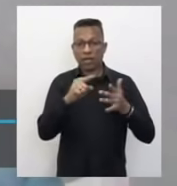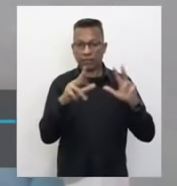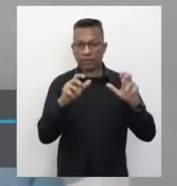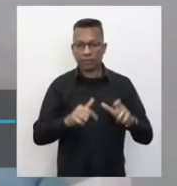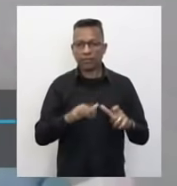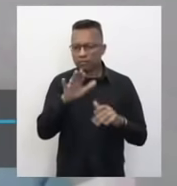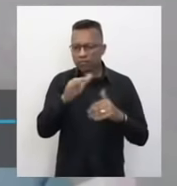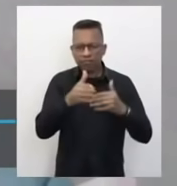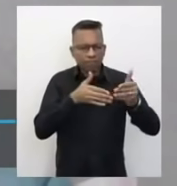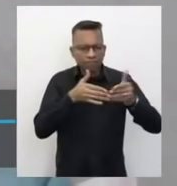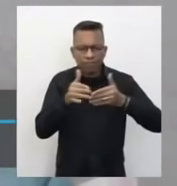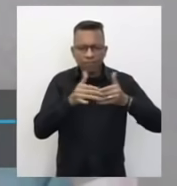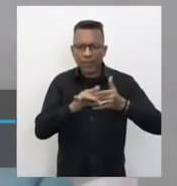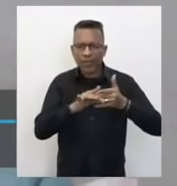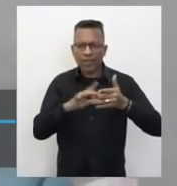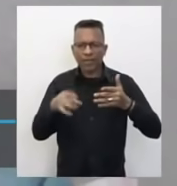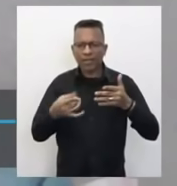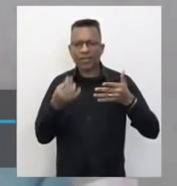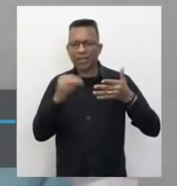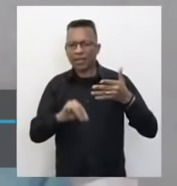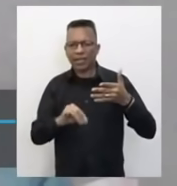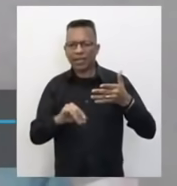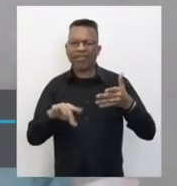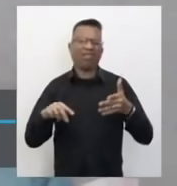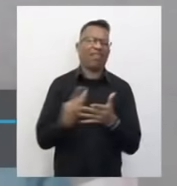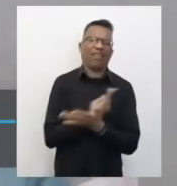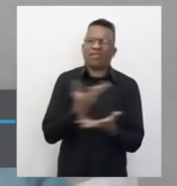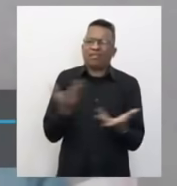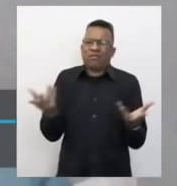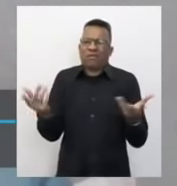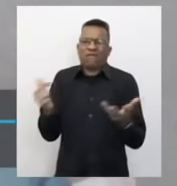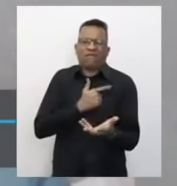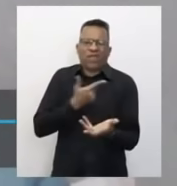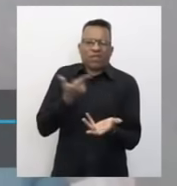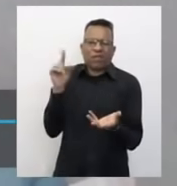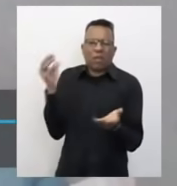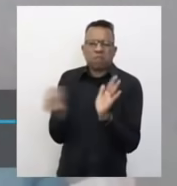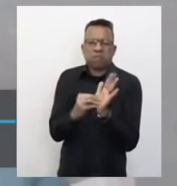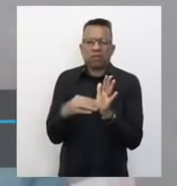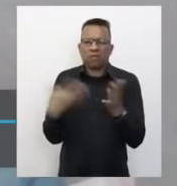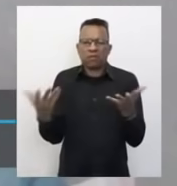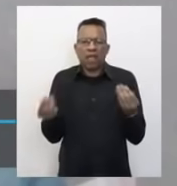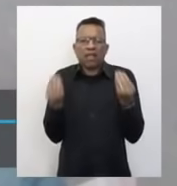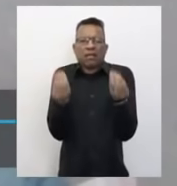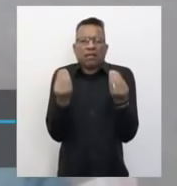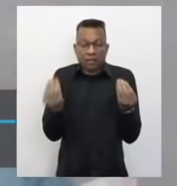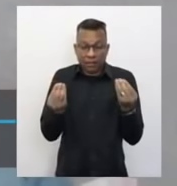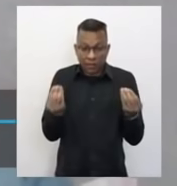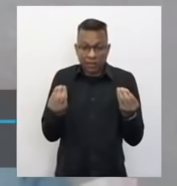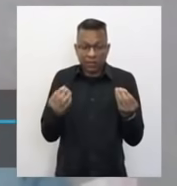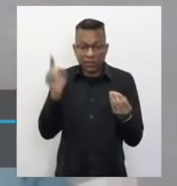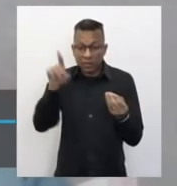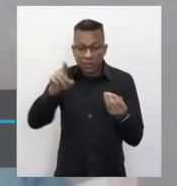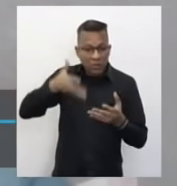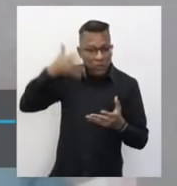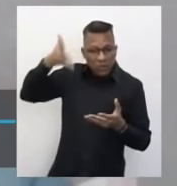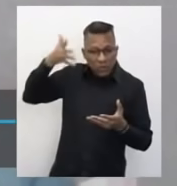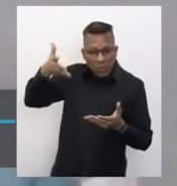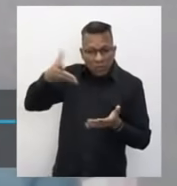positivo, não precisa escrever embaixo, que ridículo que você fez, olha que feio, isso é um discurso de